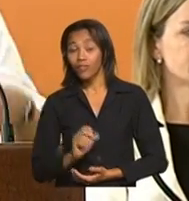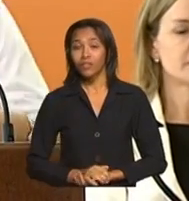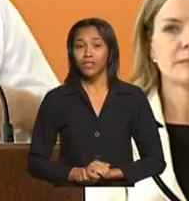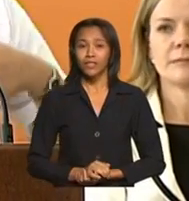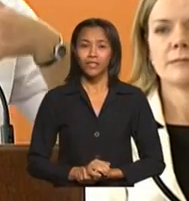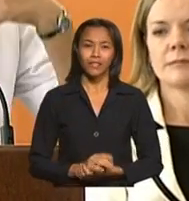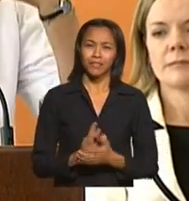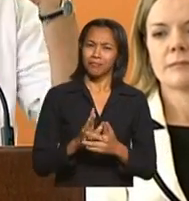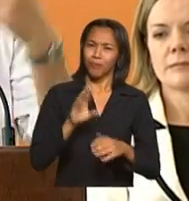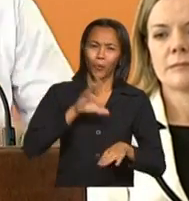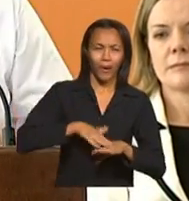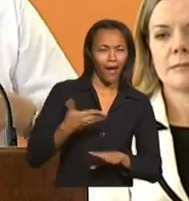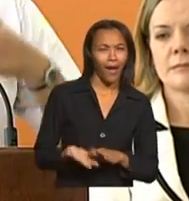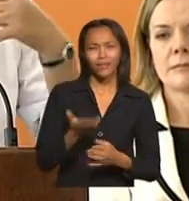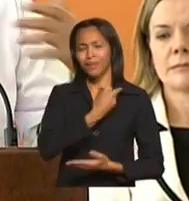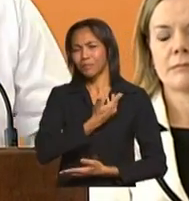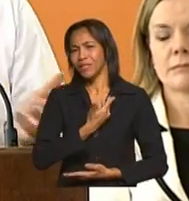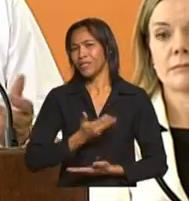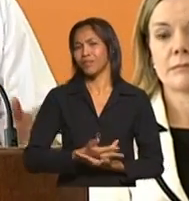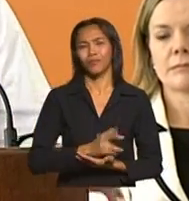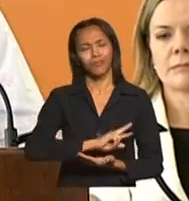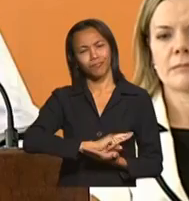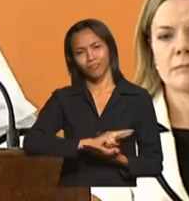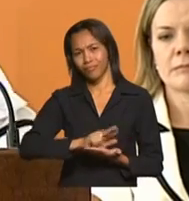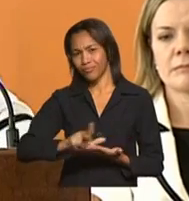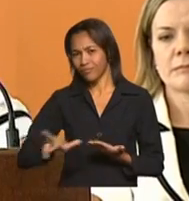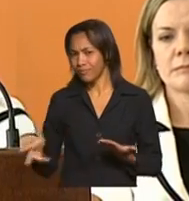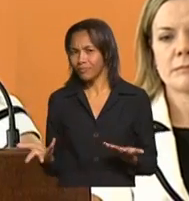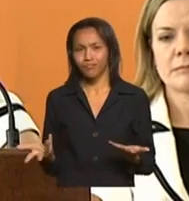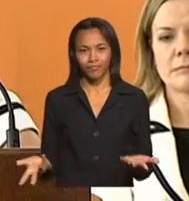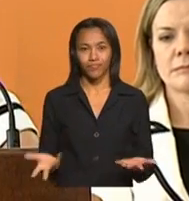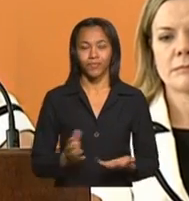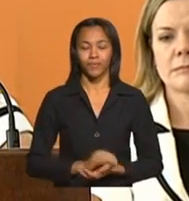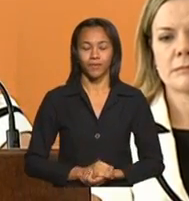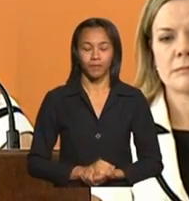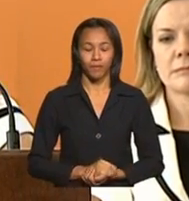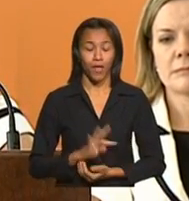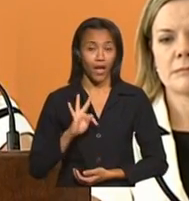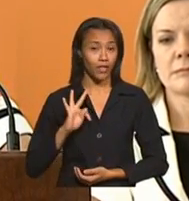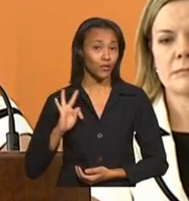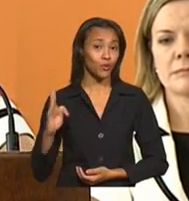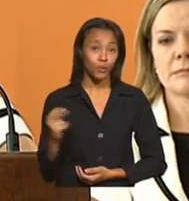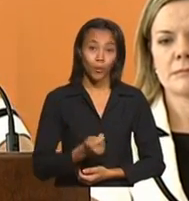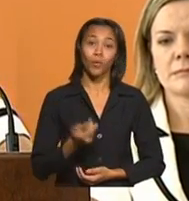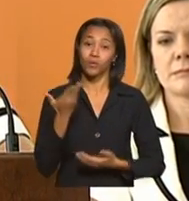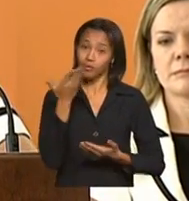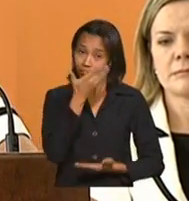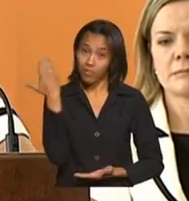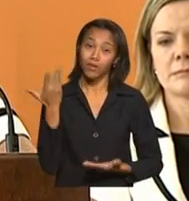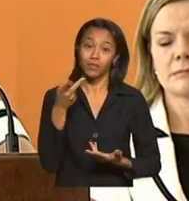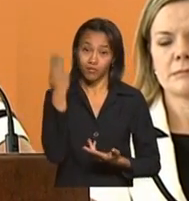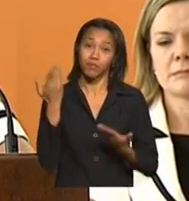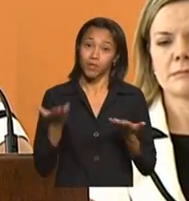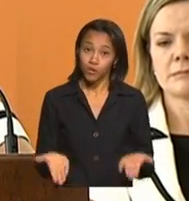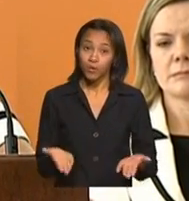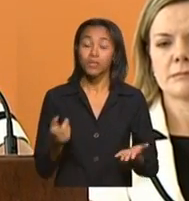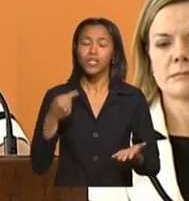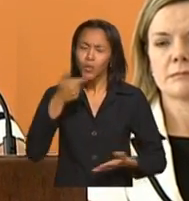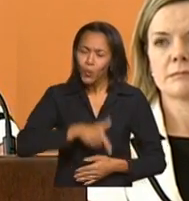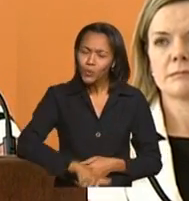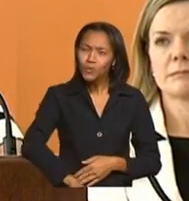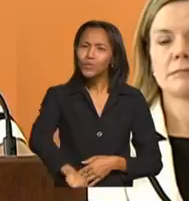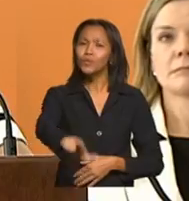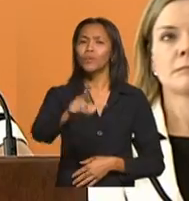as cunhadas, os amigos, as amigas, enfim, a todos eles que